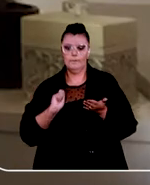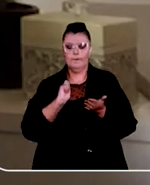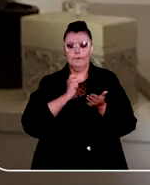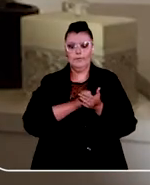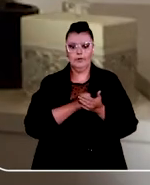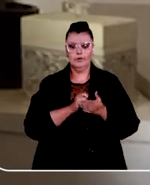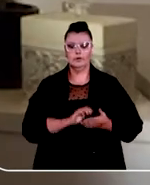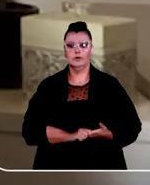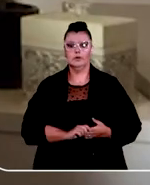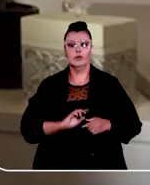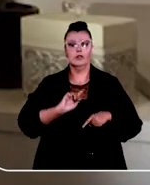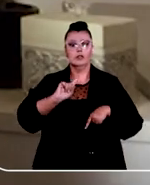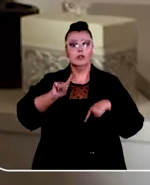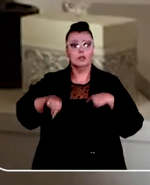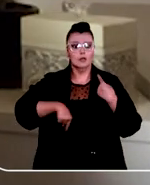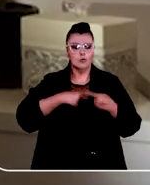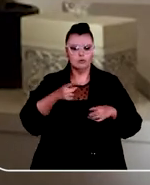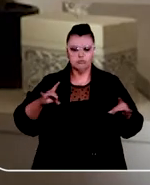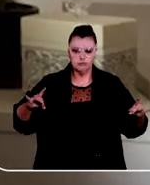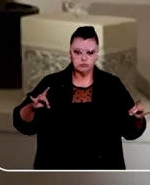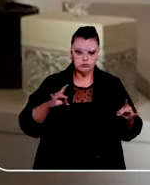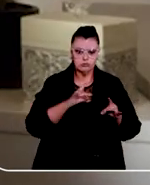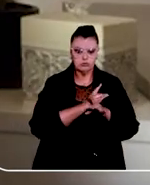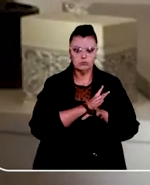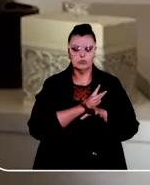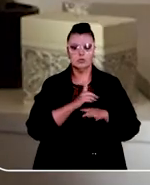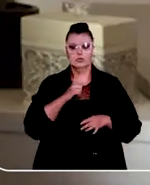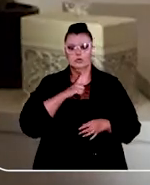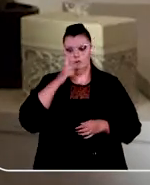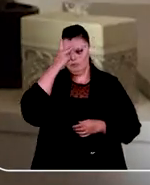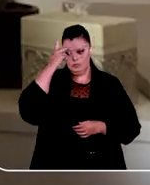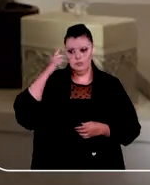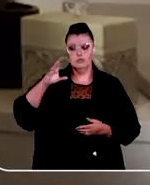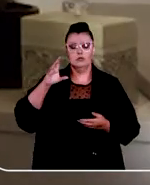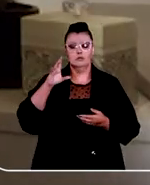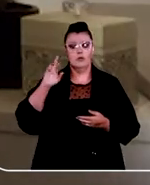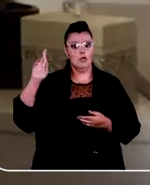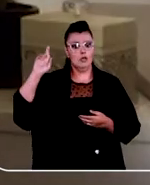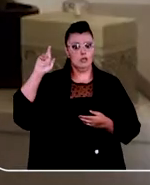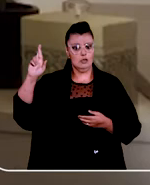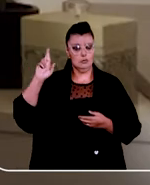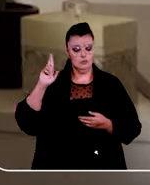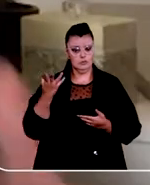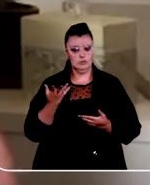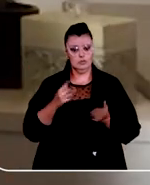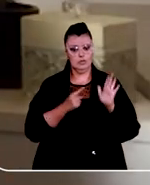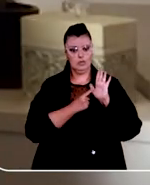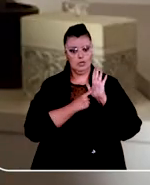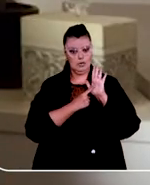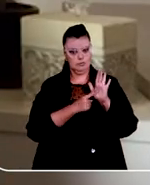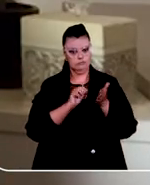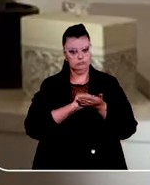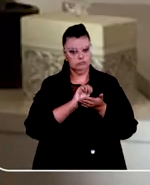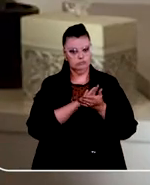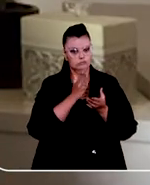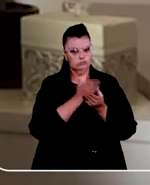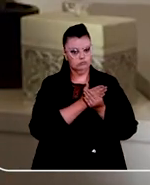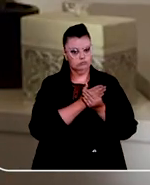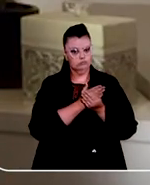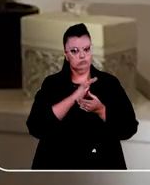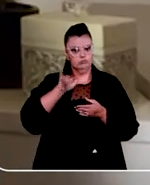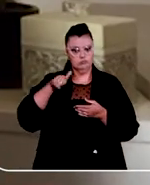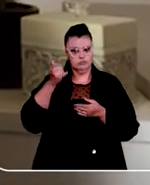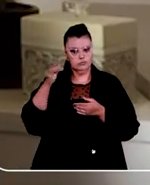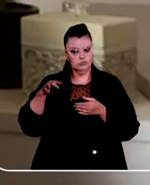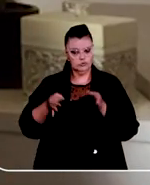houve então a determinação da expedição de mandado de pagamento e o réu efetuou o pagamento que o autor havia indicado na petição